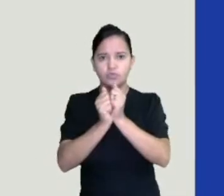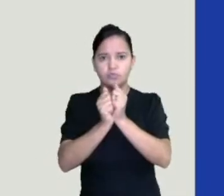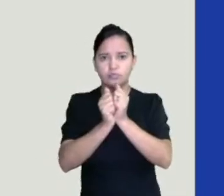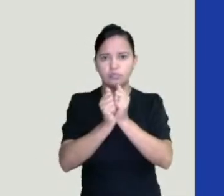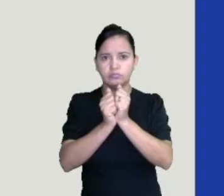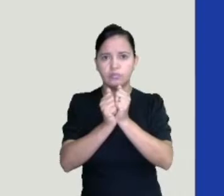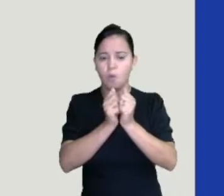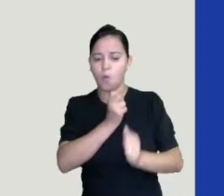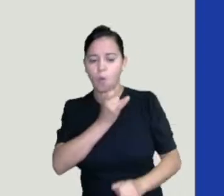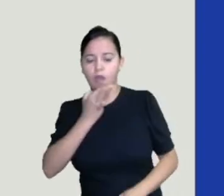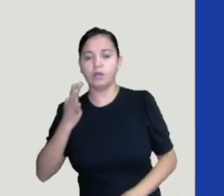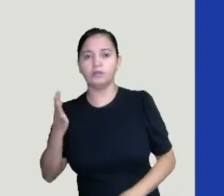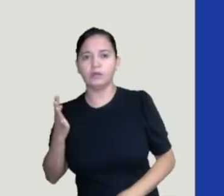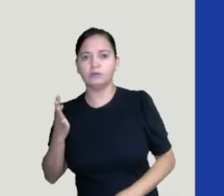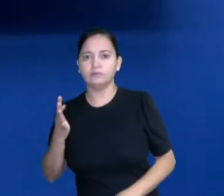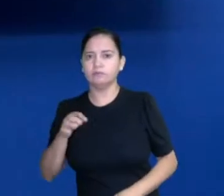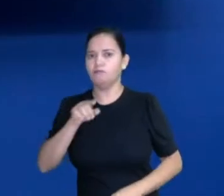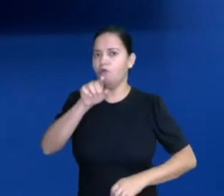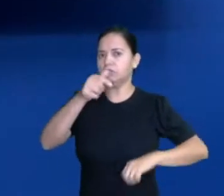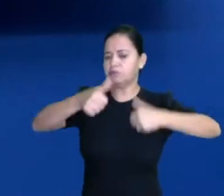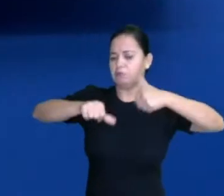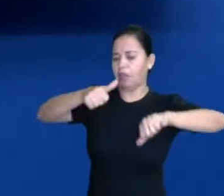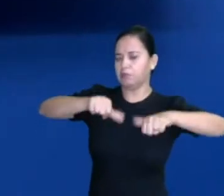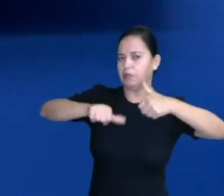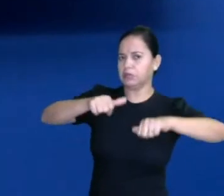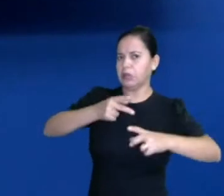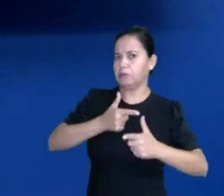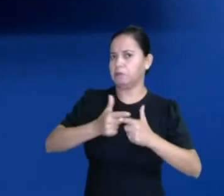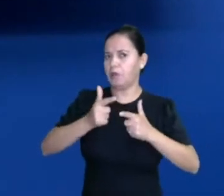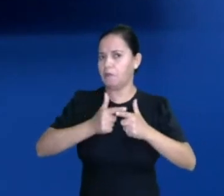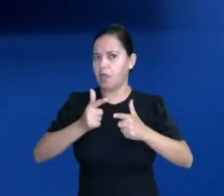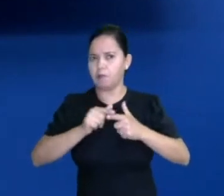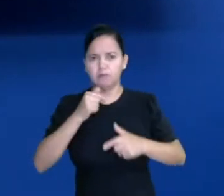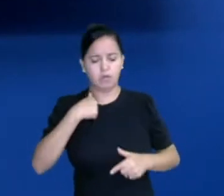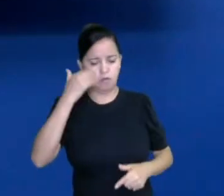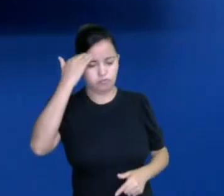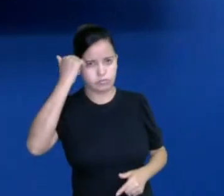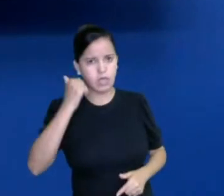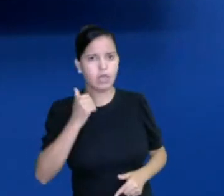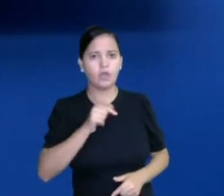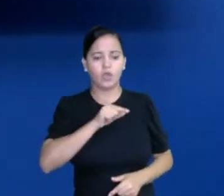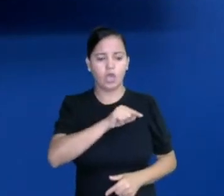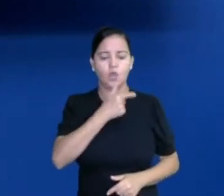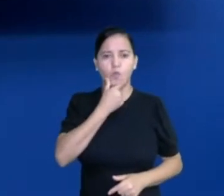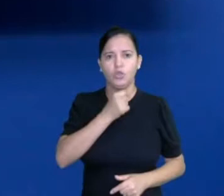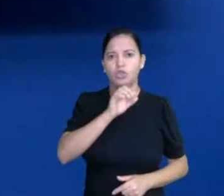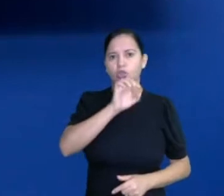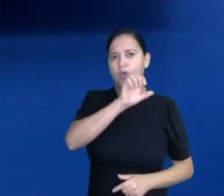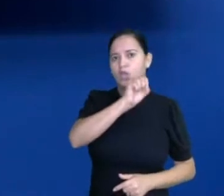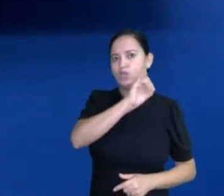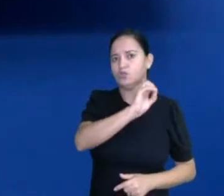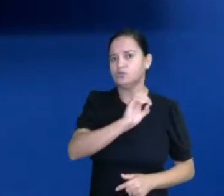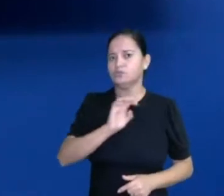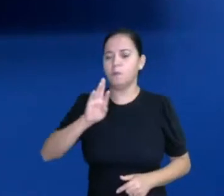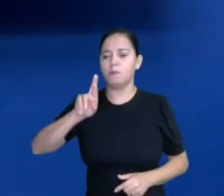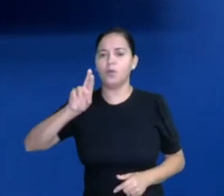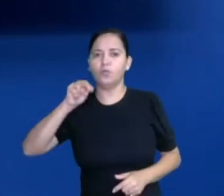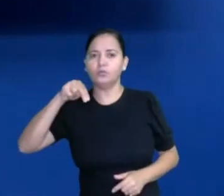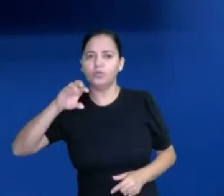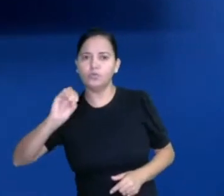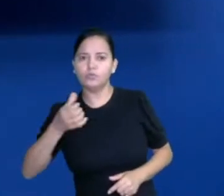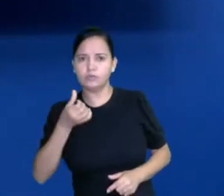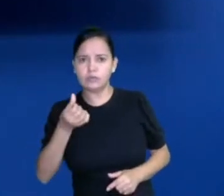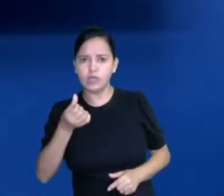dois têm? Então, analisando aí esse problema, né, eu sei que Enzo possui 10, Bruno possui